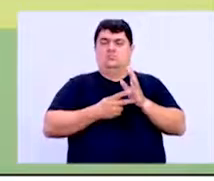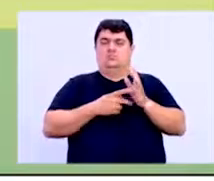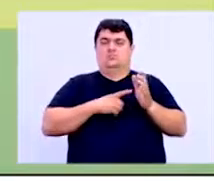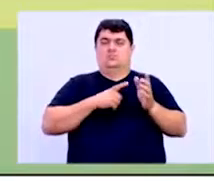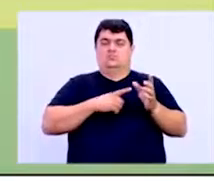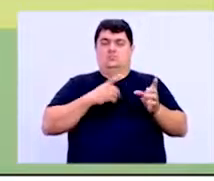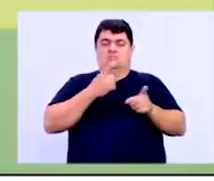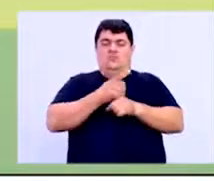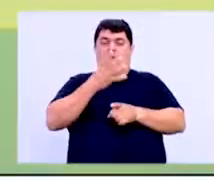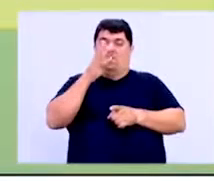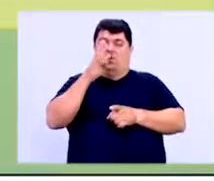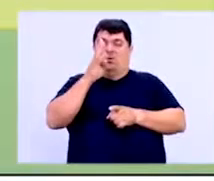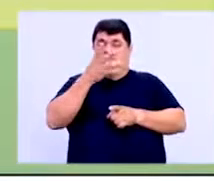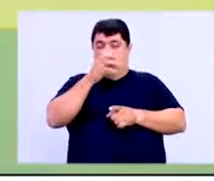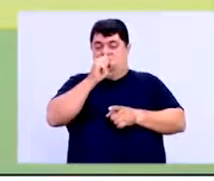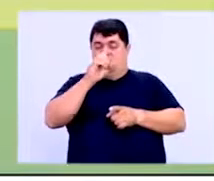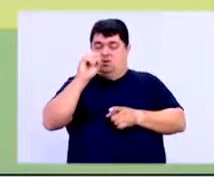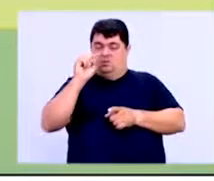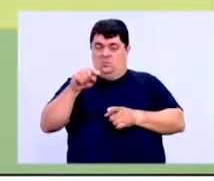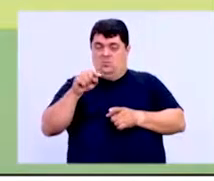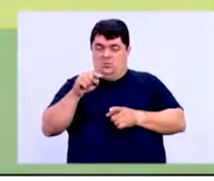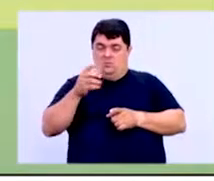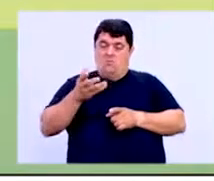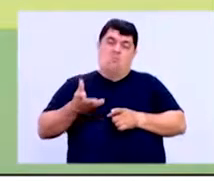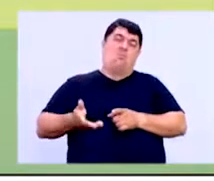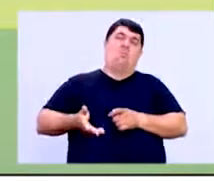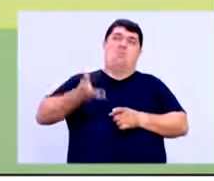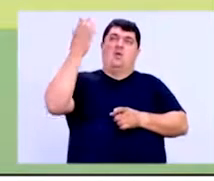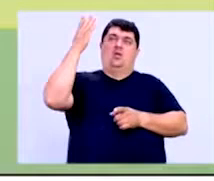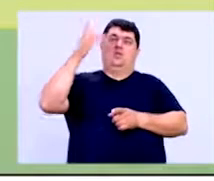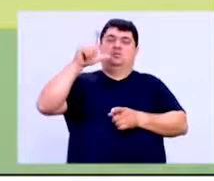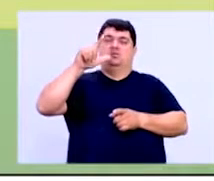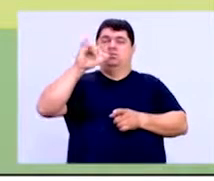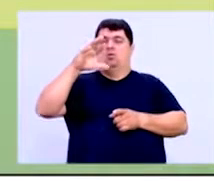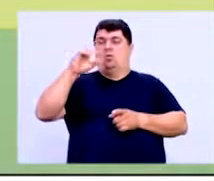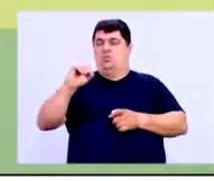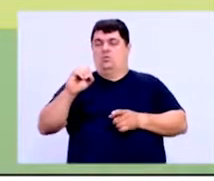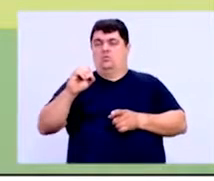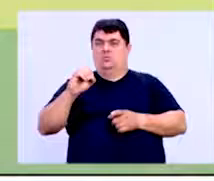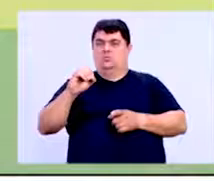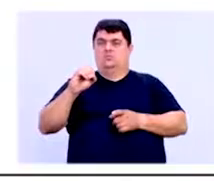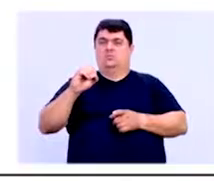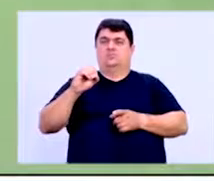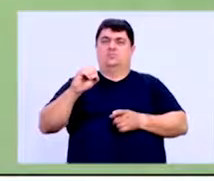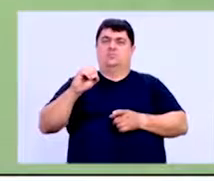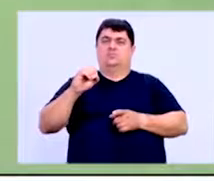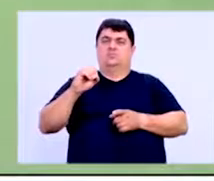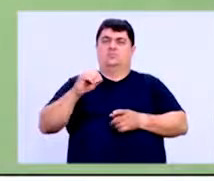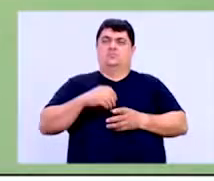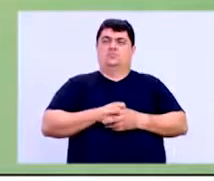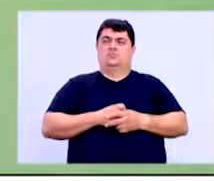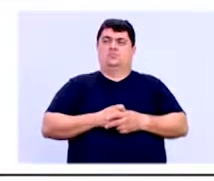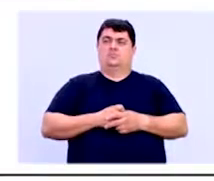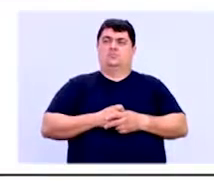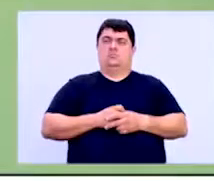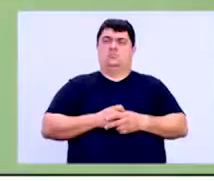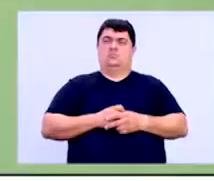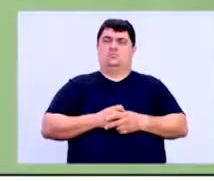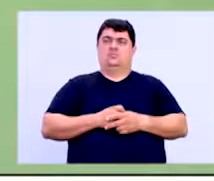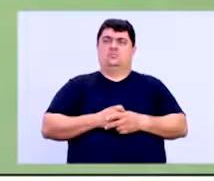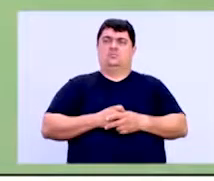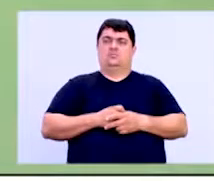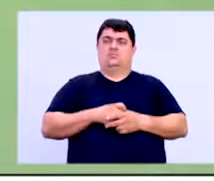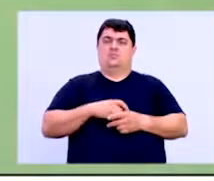alcançar 480 mil, a partir acima disso é lucro, ok? E vimos